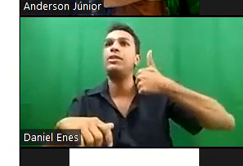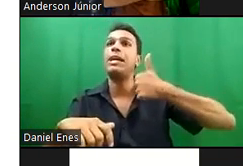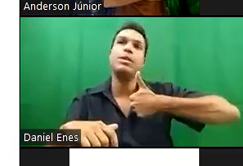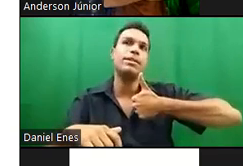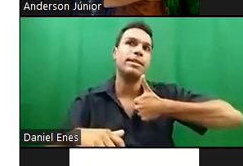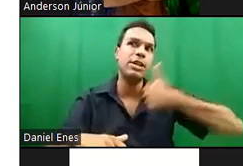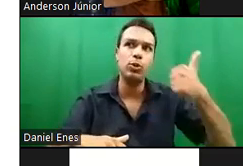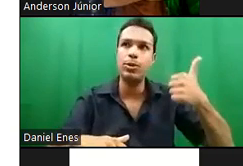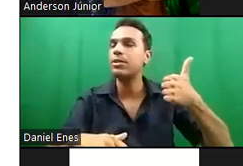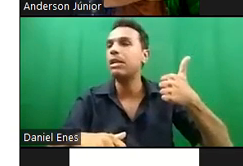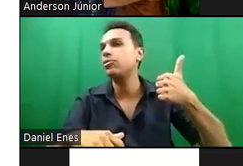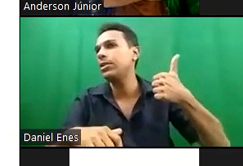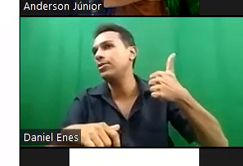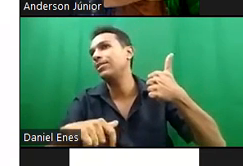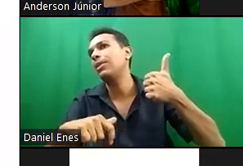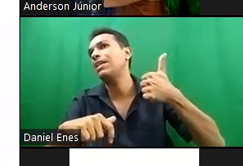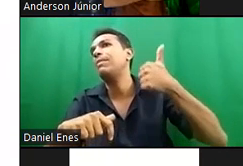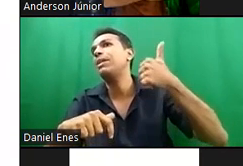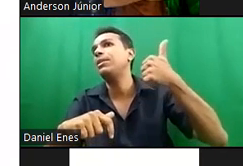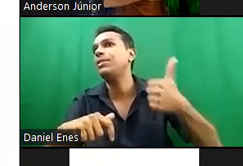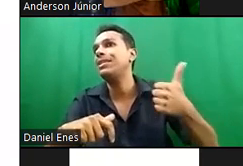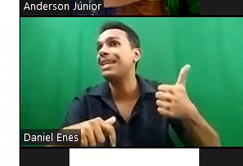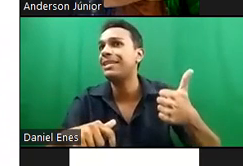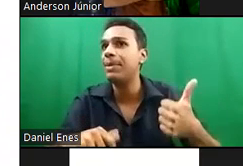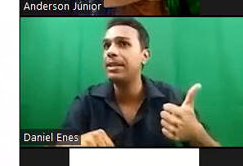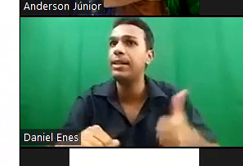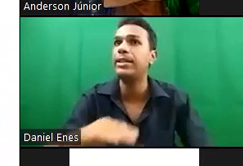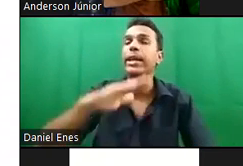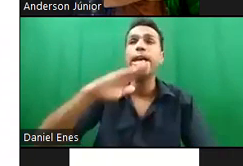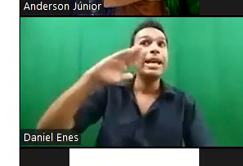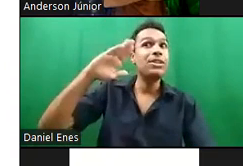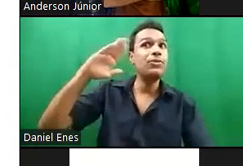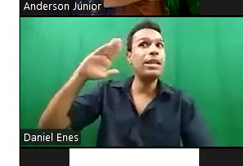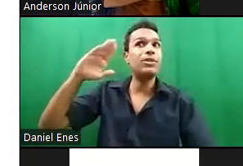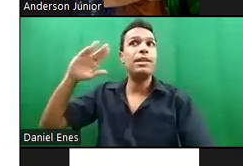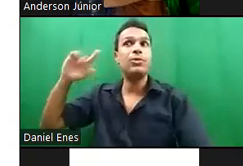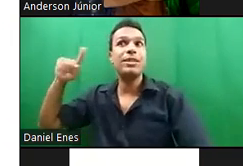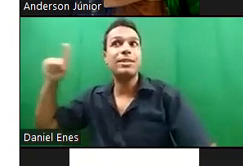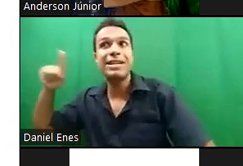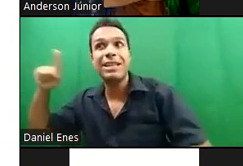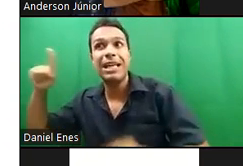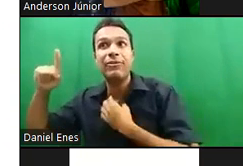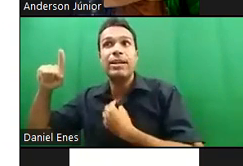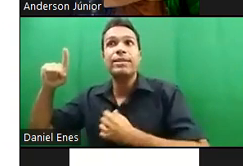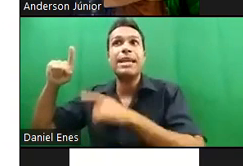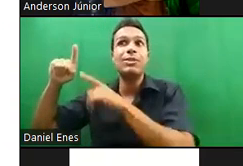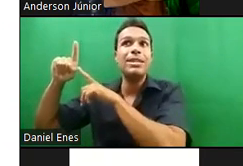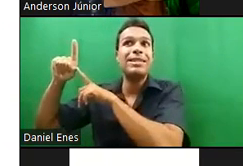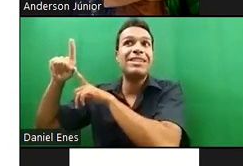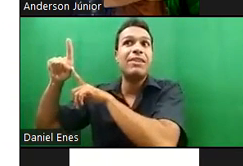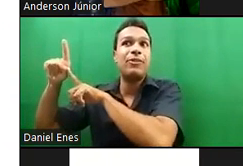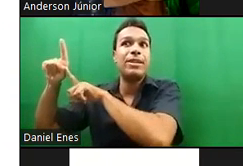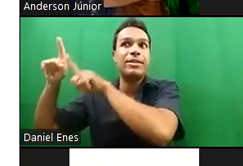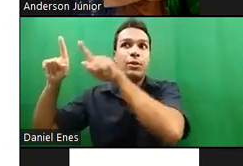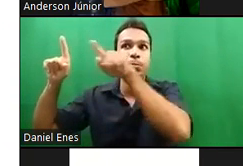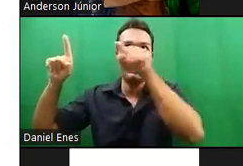diferente da língua de sinais dos Estados Unidos. Então, lá é chamada língua de sinais americana, que é diferente da língua de sinais lá na França. A língua de sinais